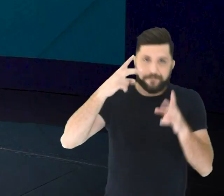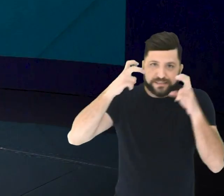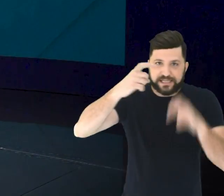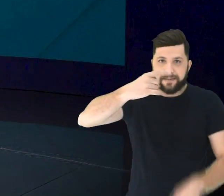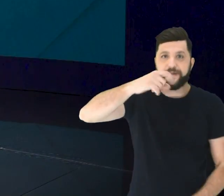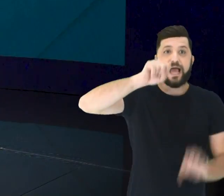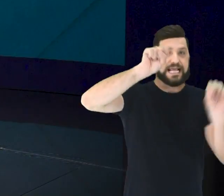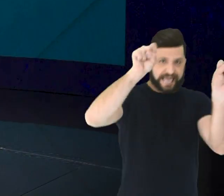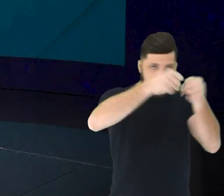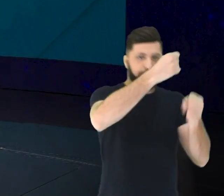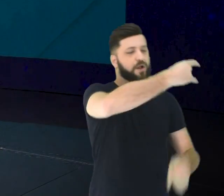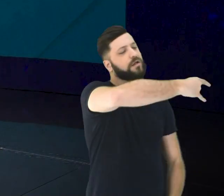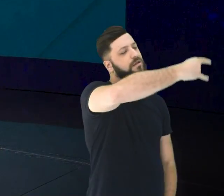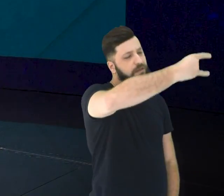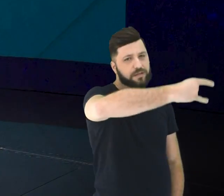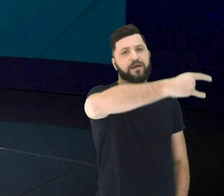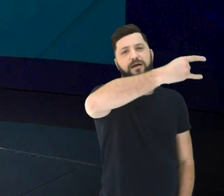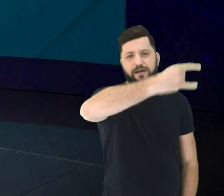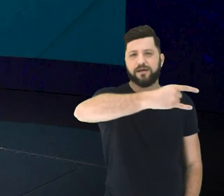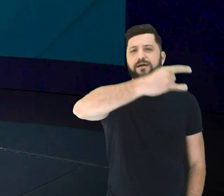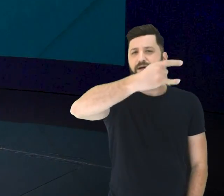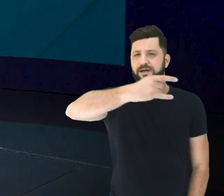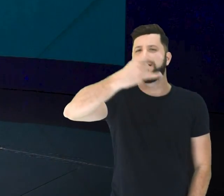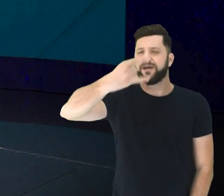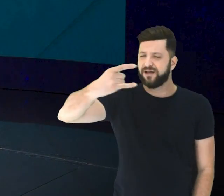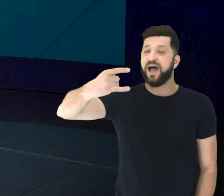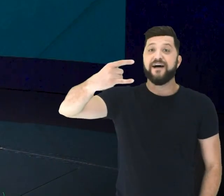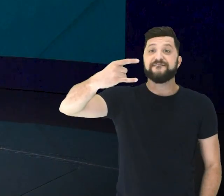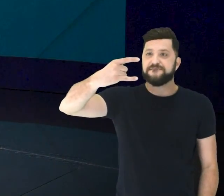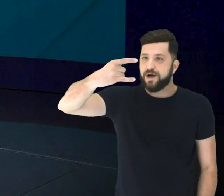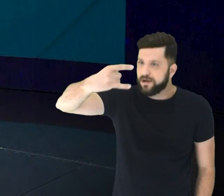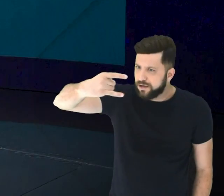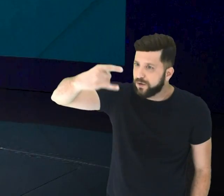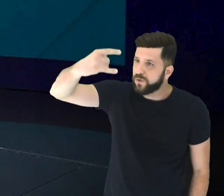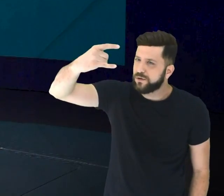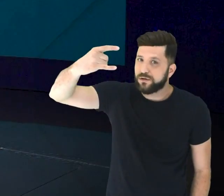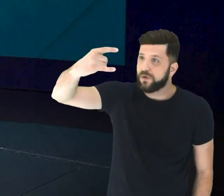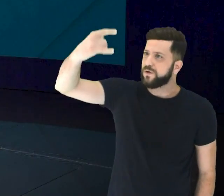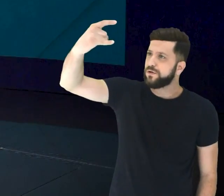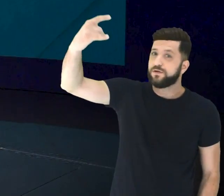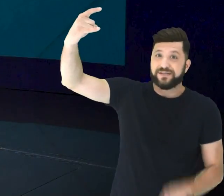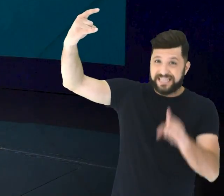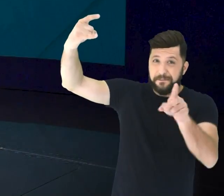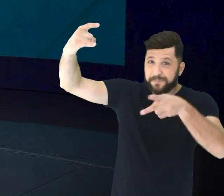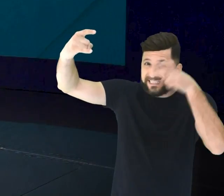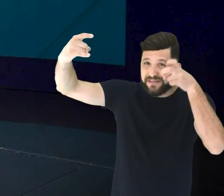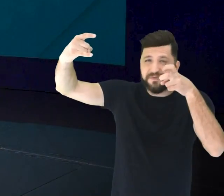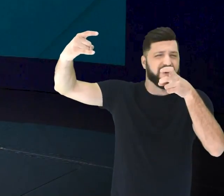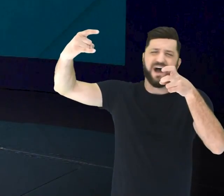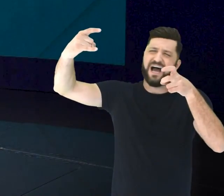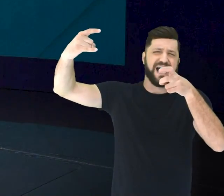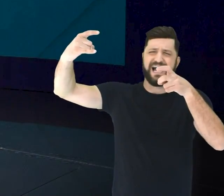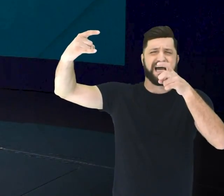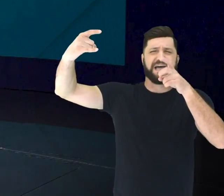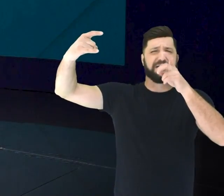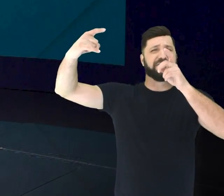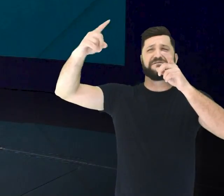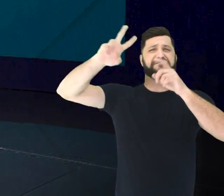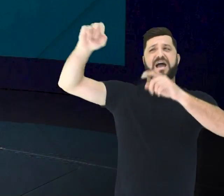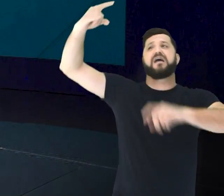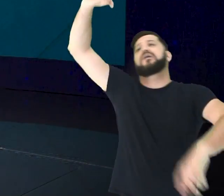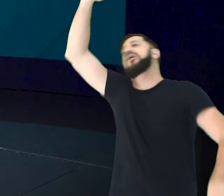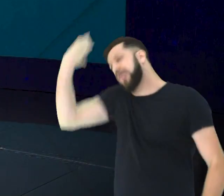então a probabilidade tá sempre pautada no fato de que quando você entra a favor de um movimento aonde você tem perna favor